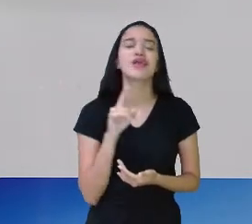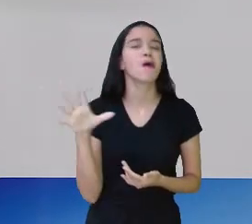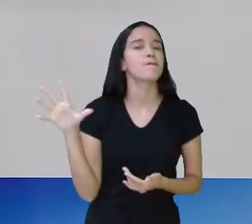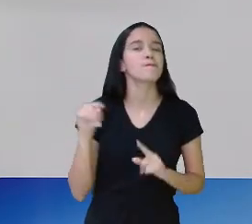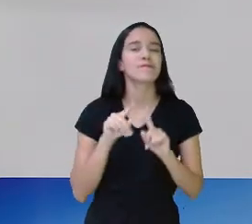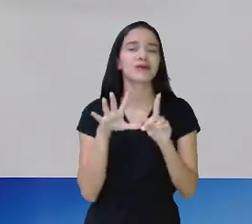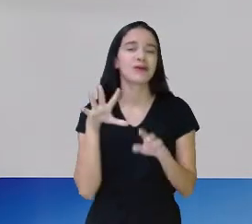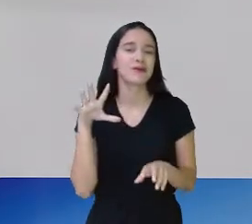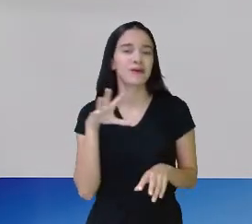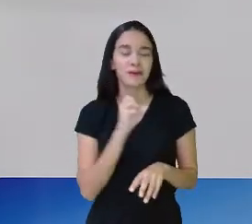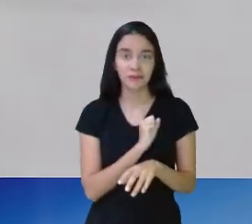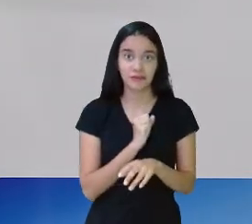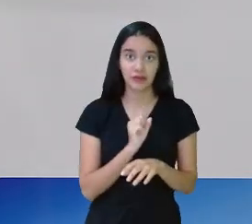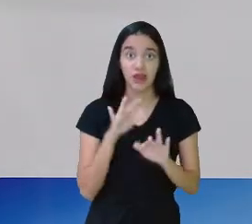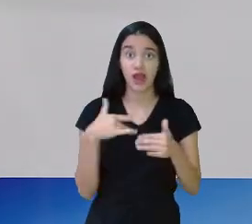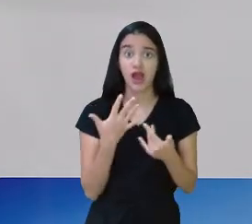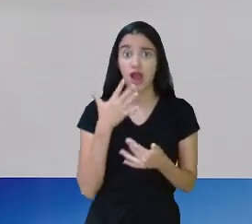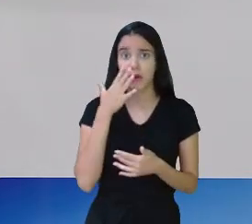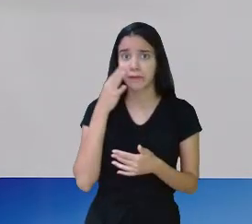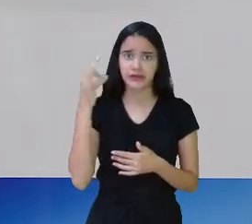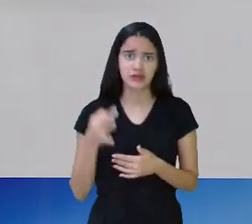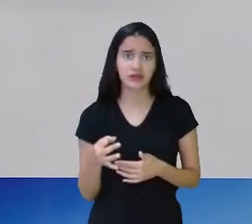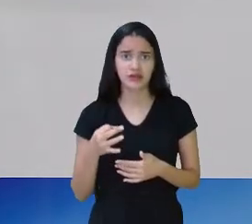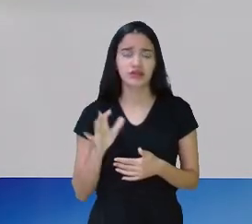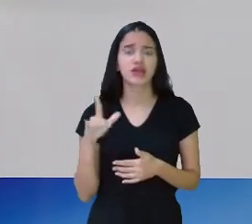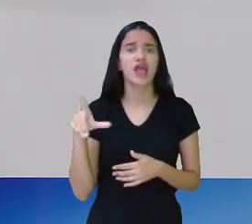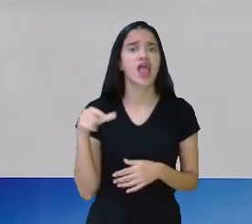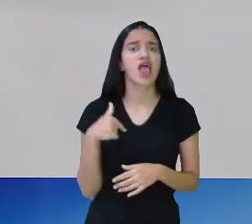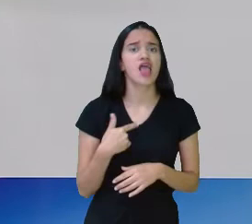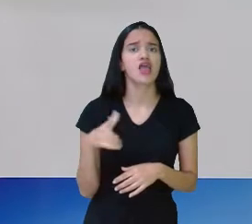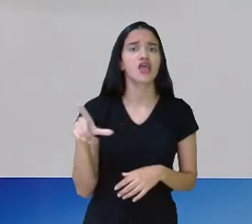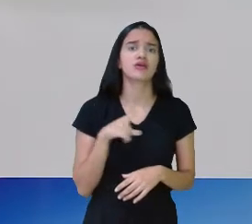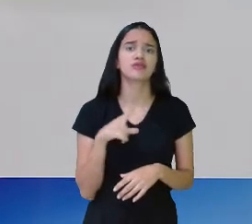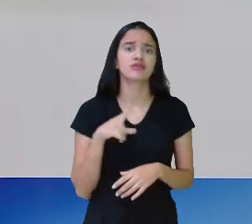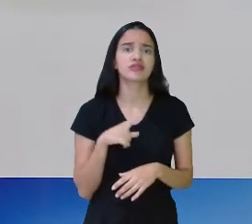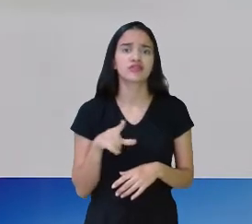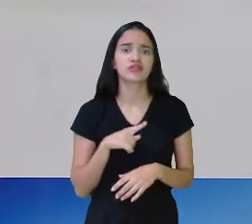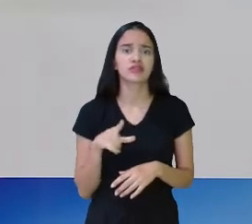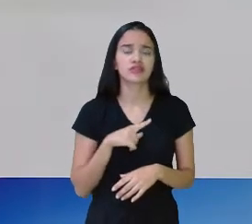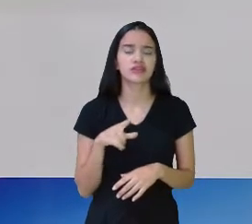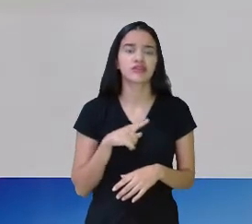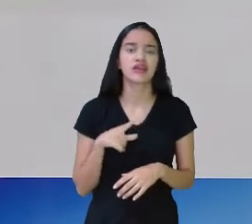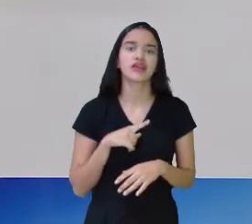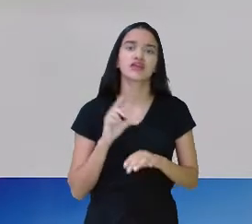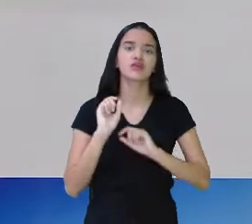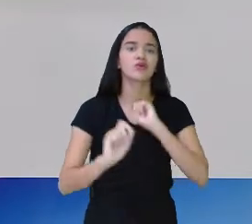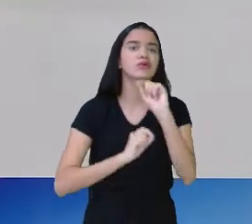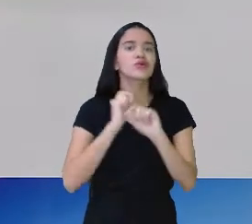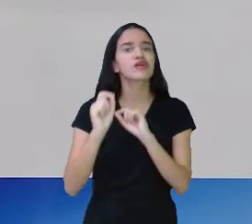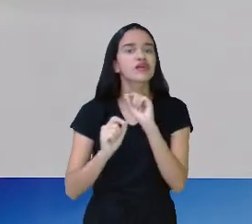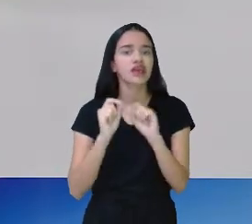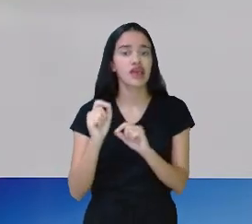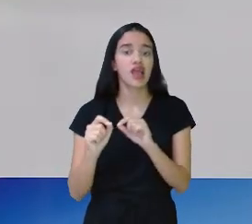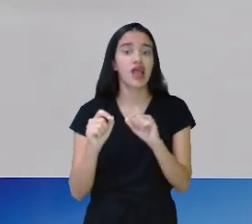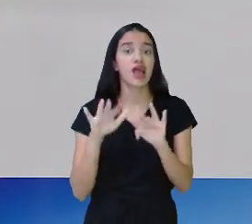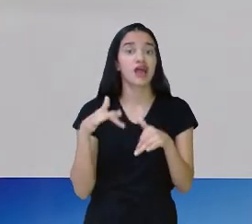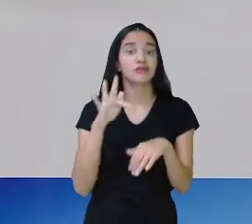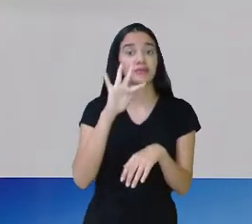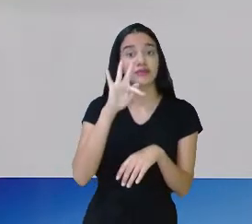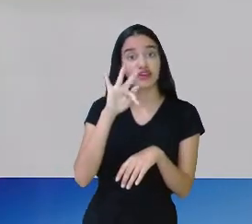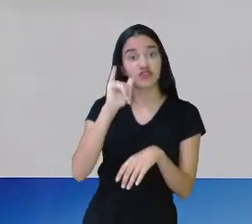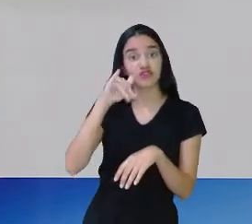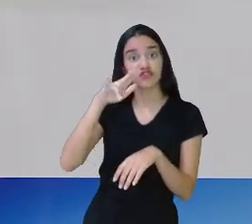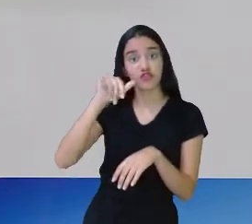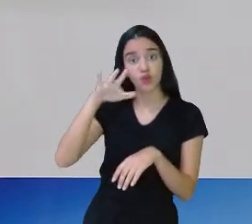isso. Ó, preste atenção. Eu tenho as minhas figuras planas aqui,